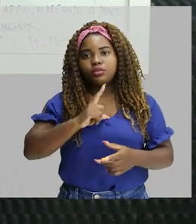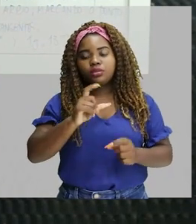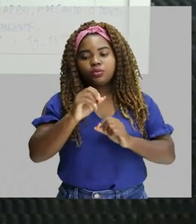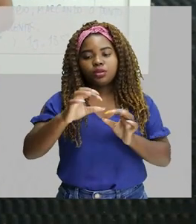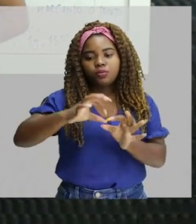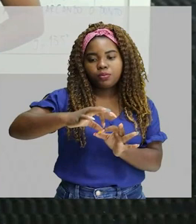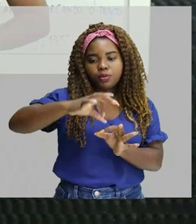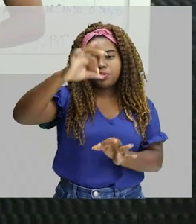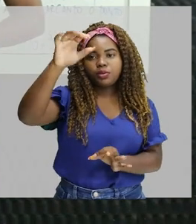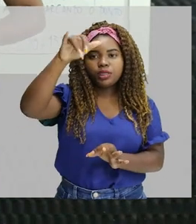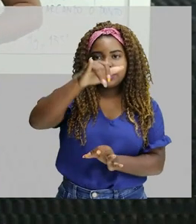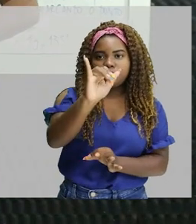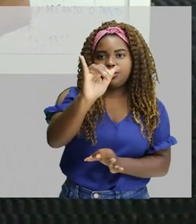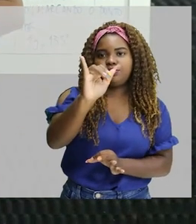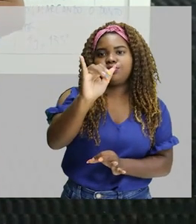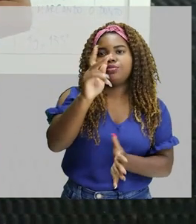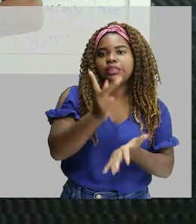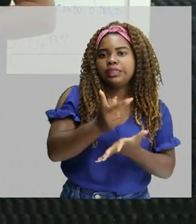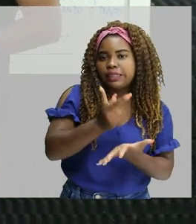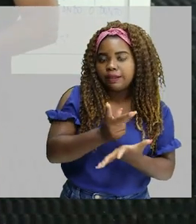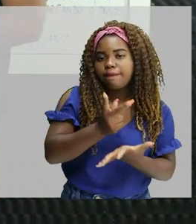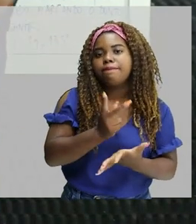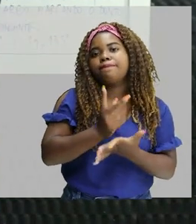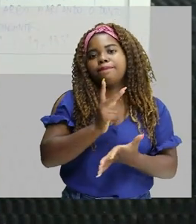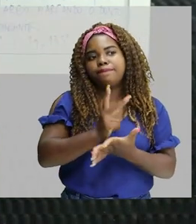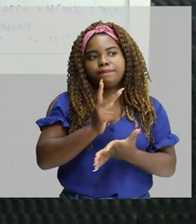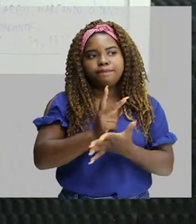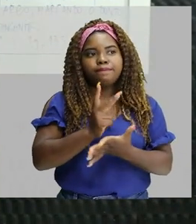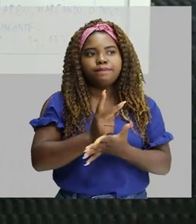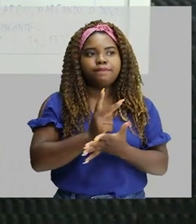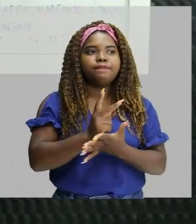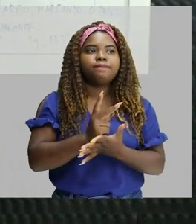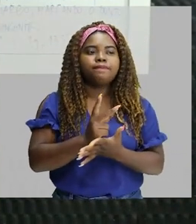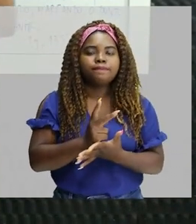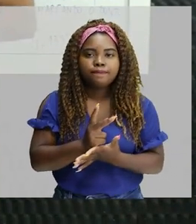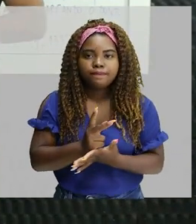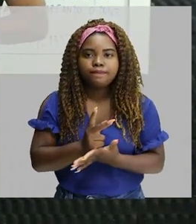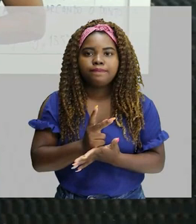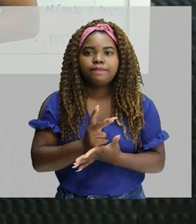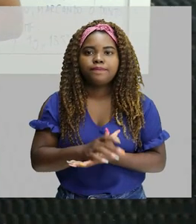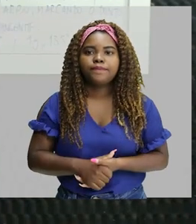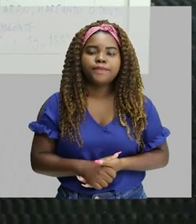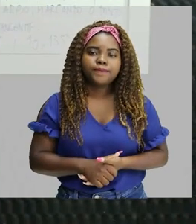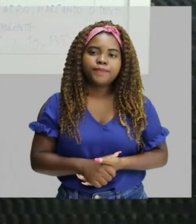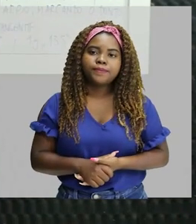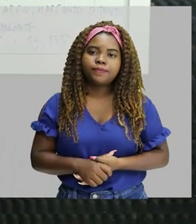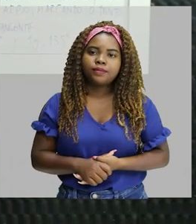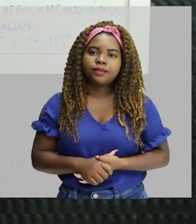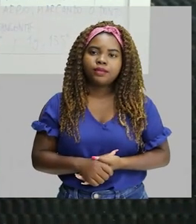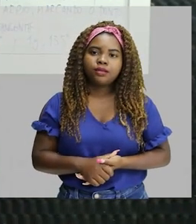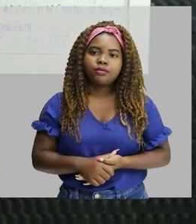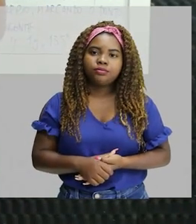Y não esqueça disso seno é o eixo Y o eixo Y é o seno do é o é o eixo dos